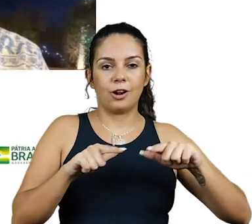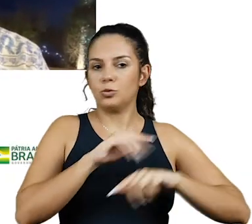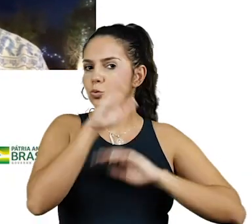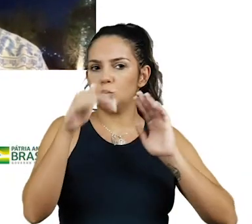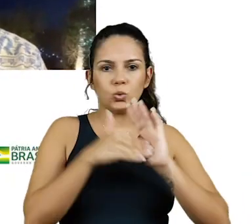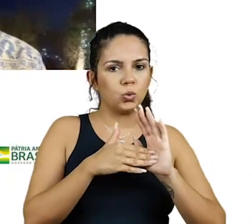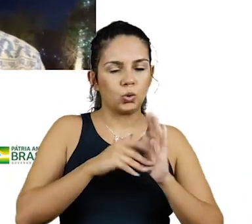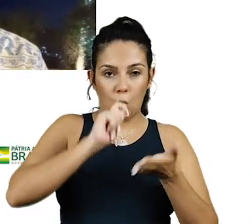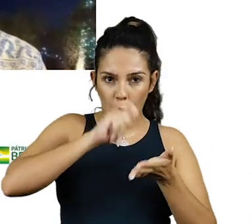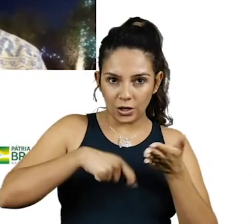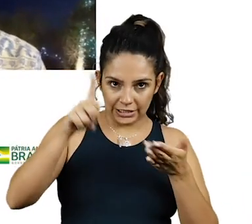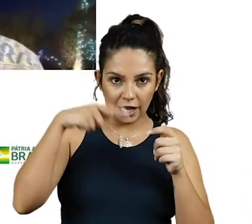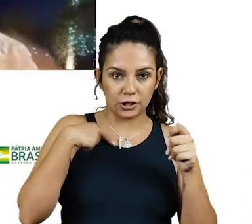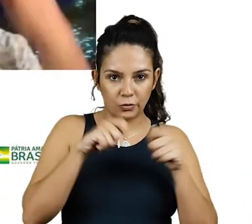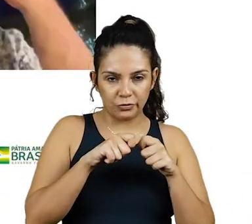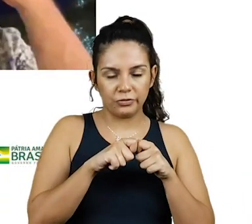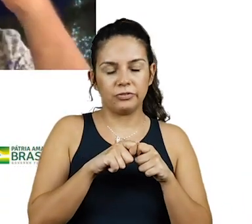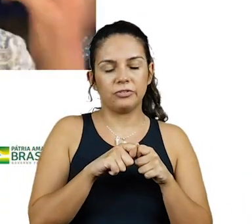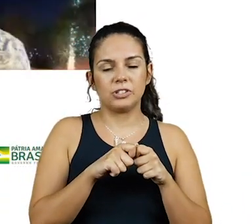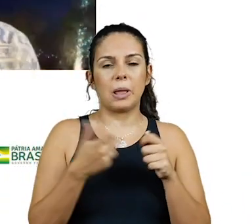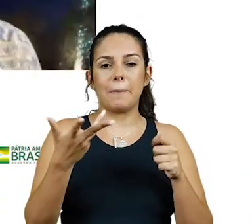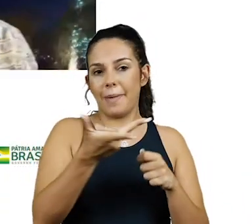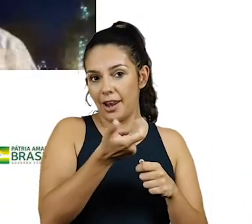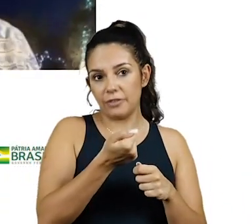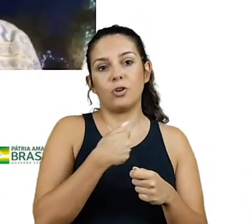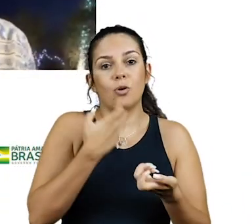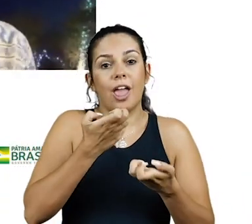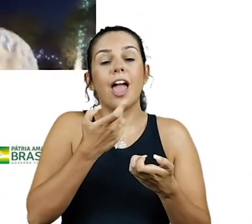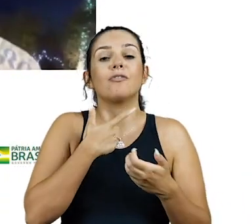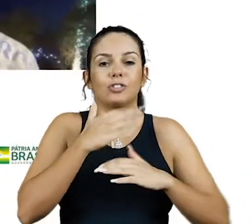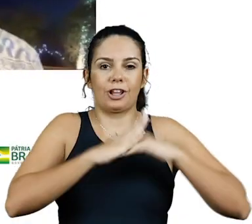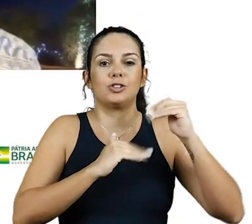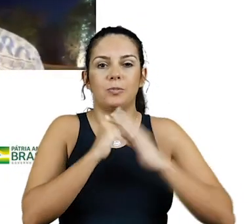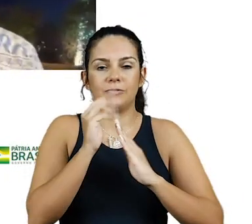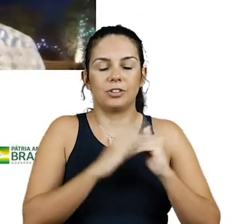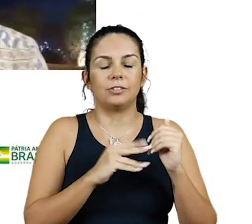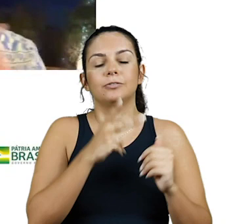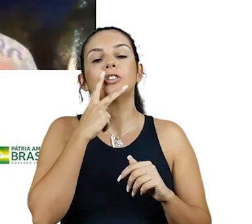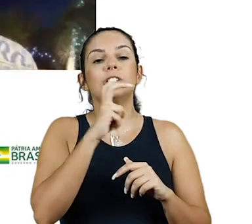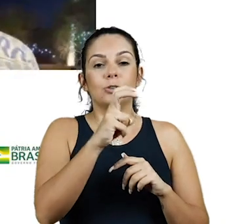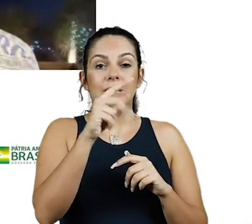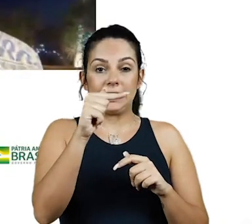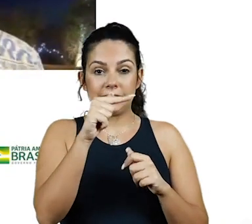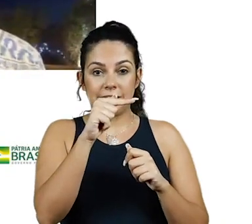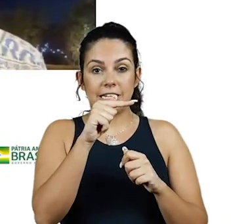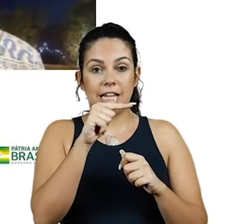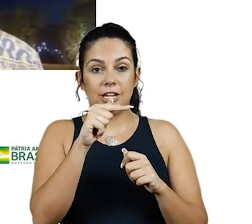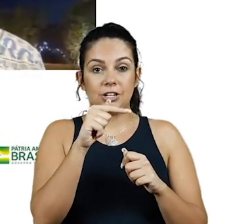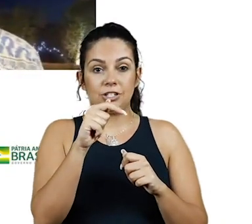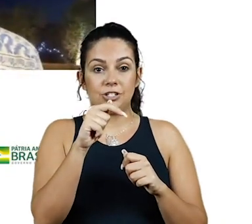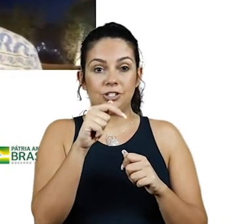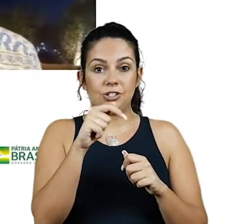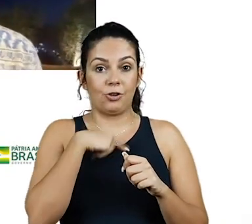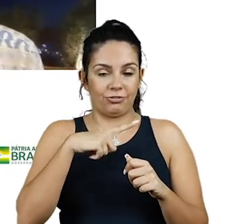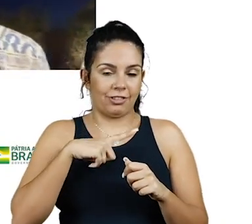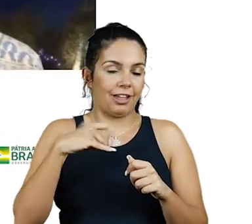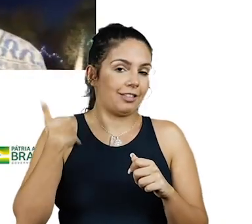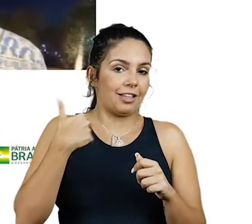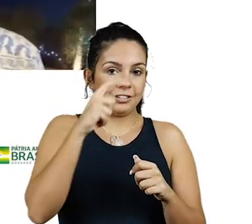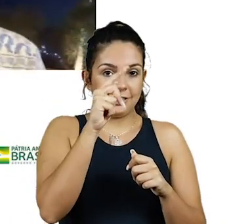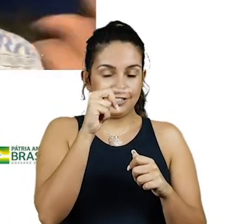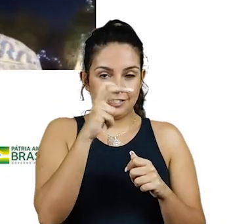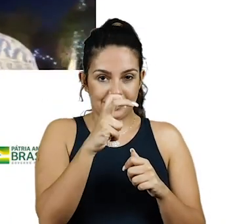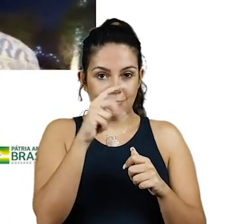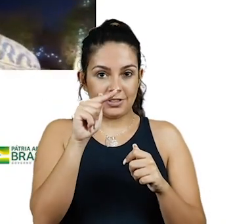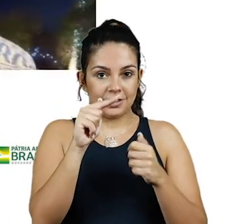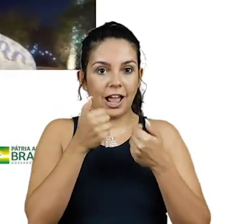tudo. Tudo. Afonso, que coisa maravilhosa. Você tem 57 anos, abre uma porta diferente para você. Uma coisa que, não vou